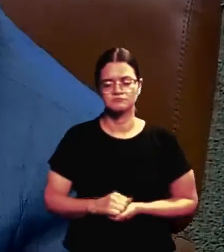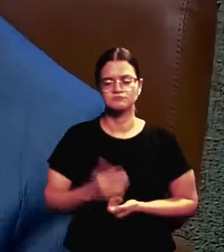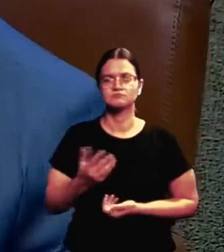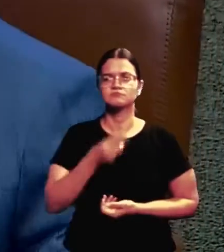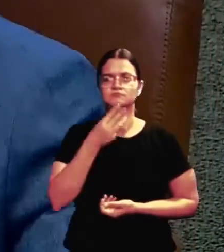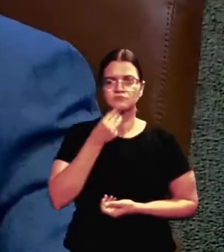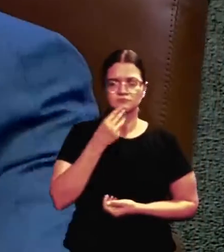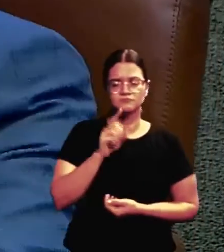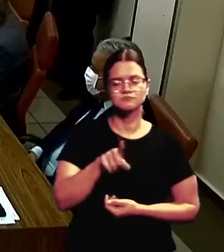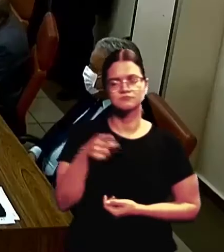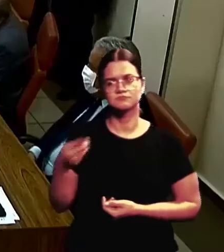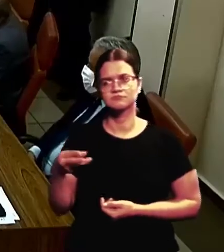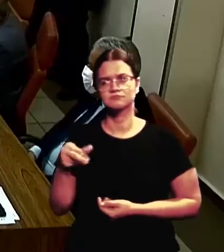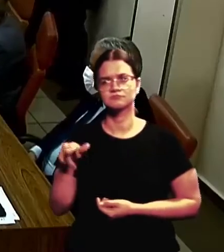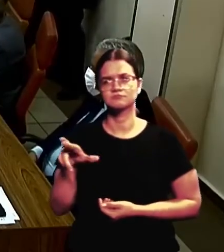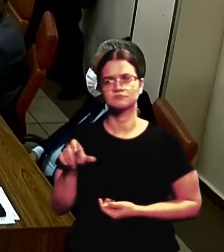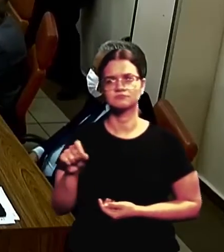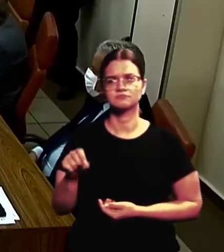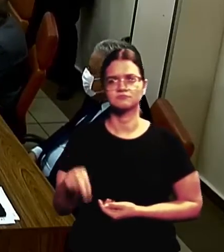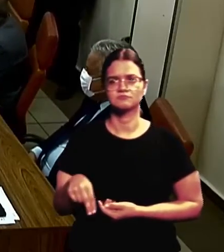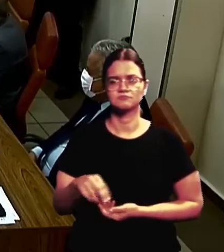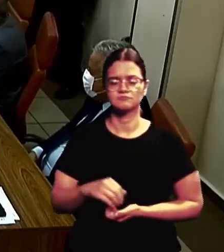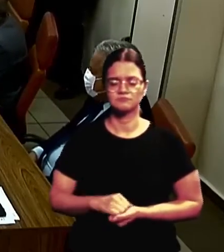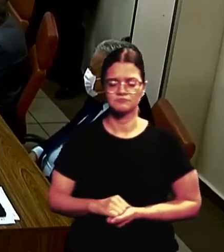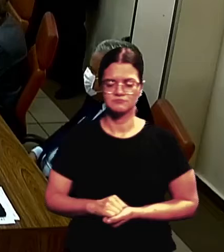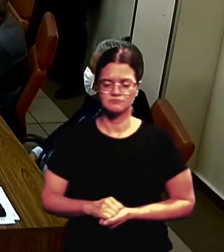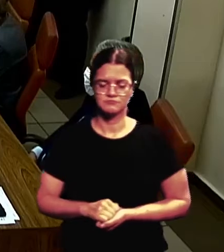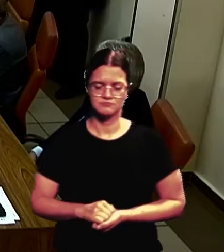vereador William, posteriormente vereador Marlon.